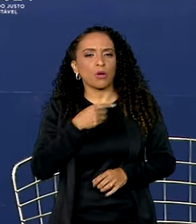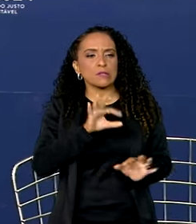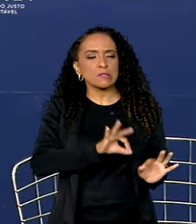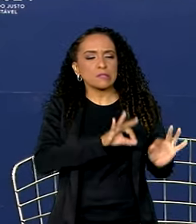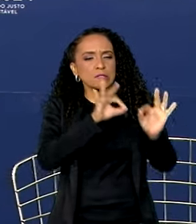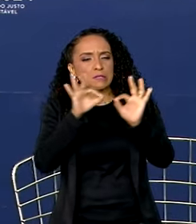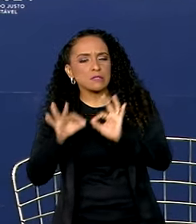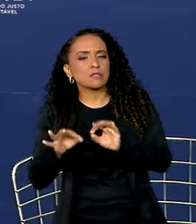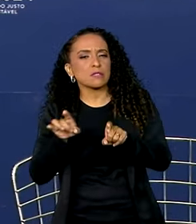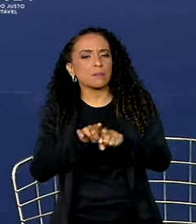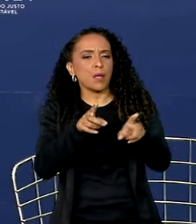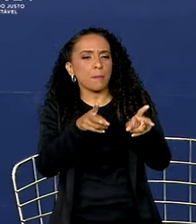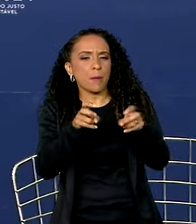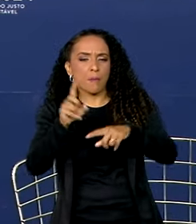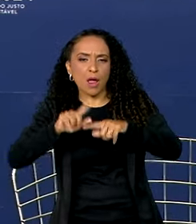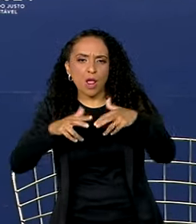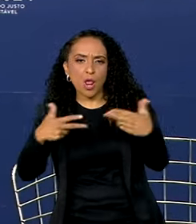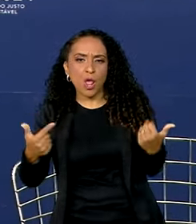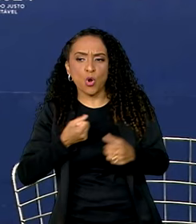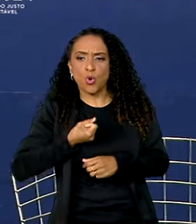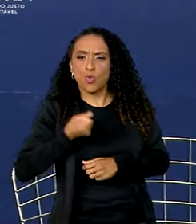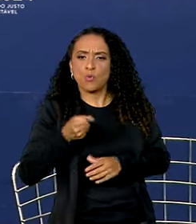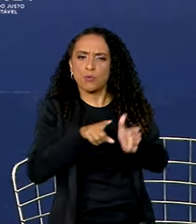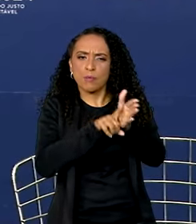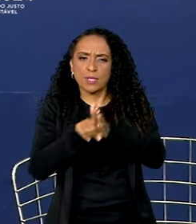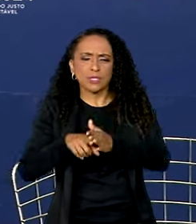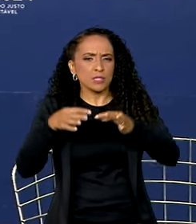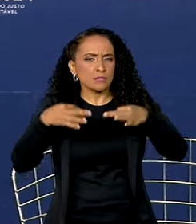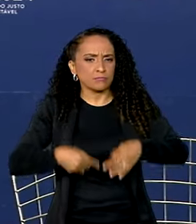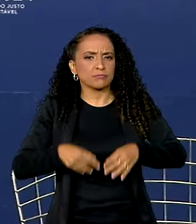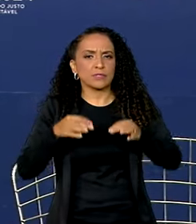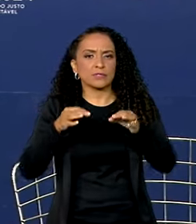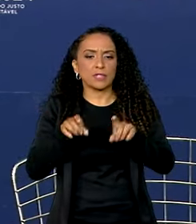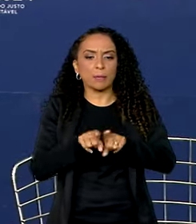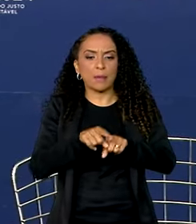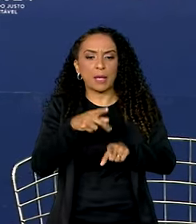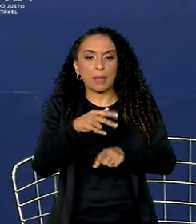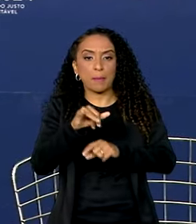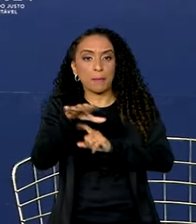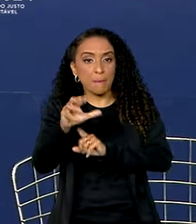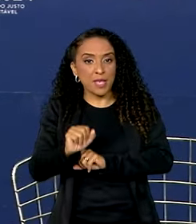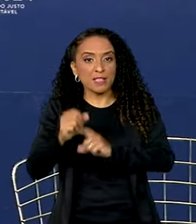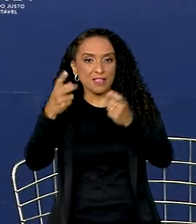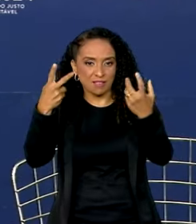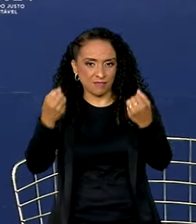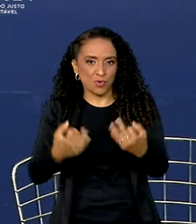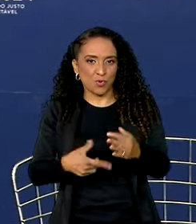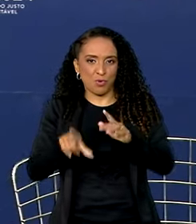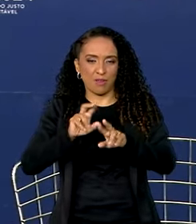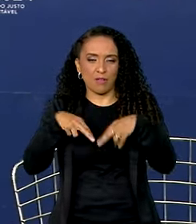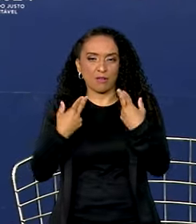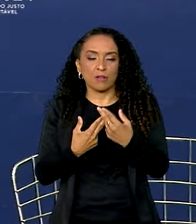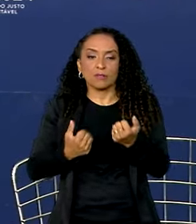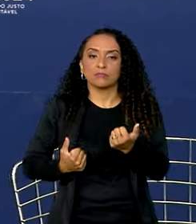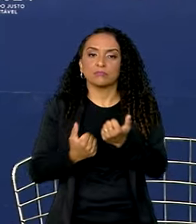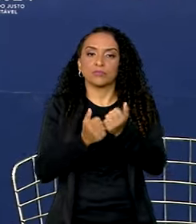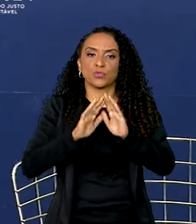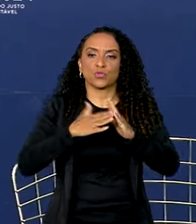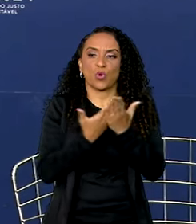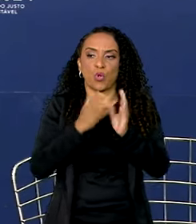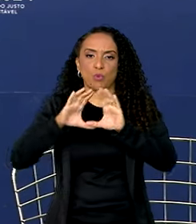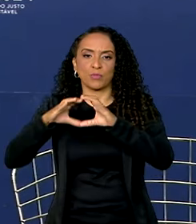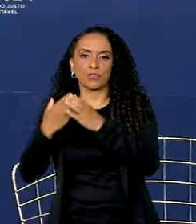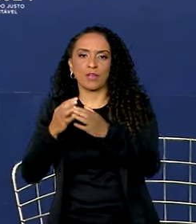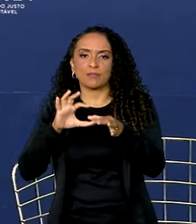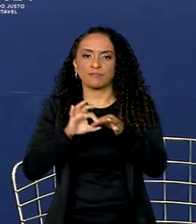nas evidências materiais, nos números, nas pesquisas formais, no próprio PISA, como foi citado na reunião, que o engajamento escola-comunidade